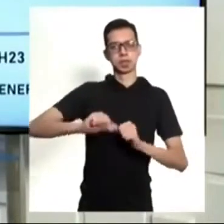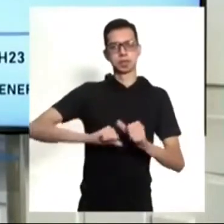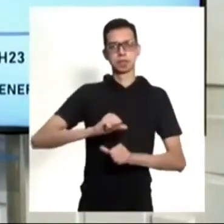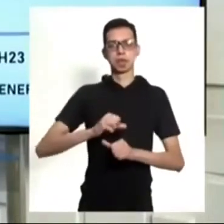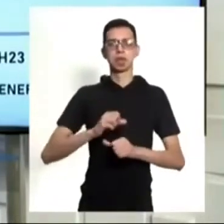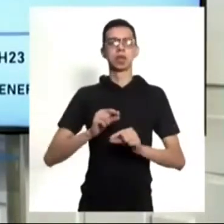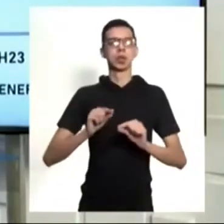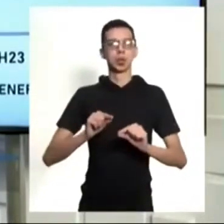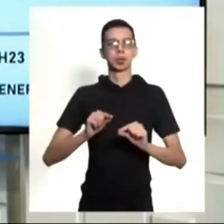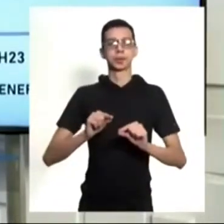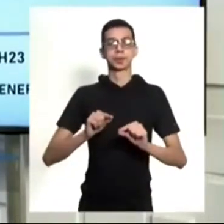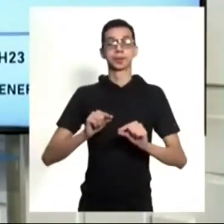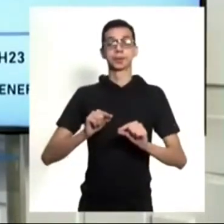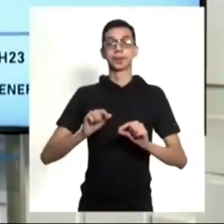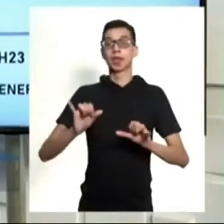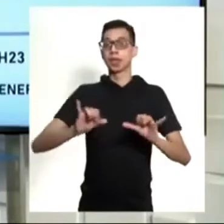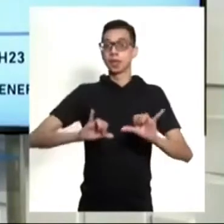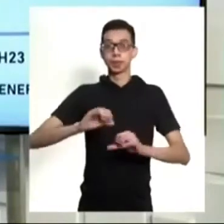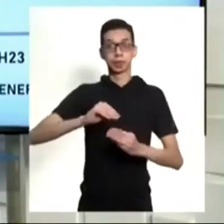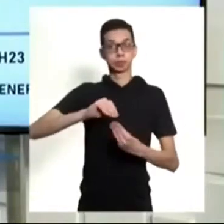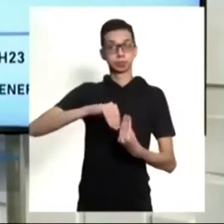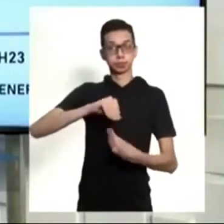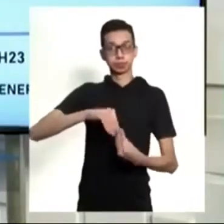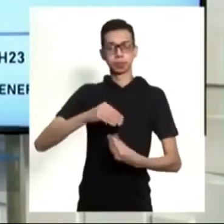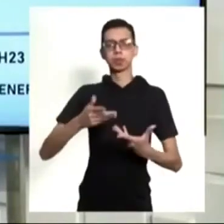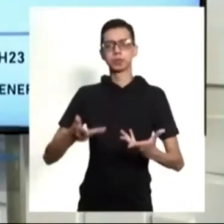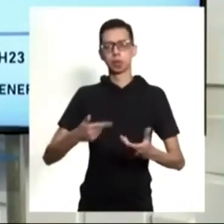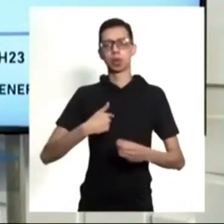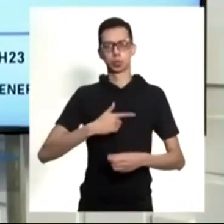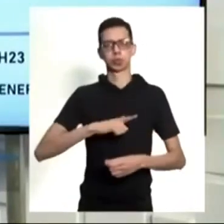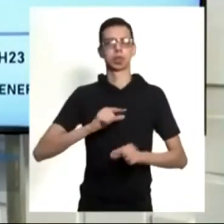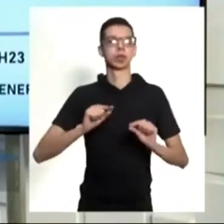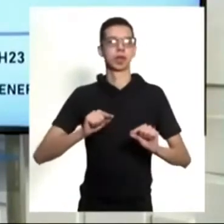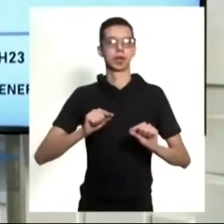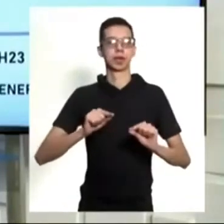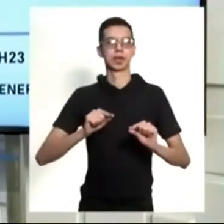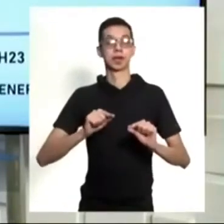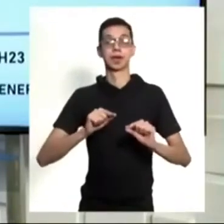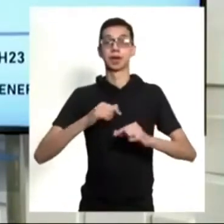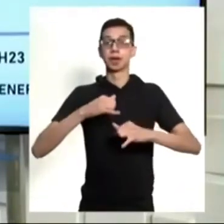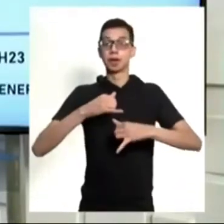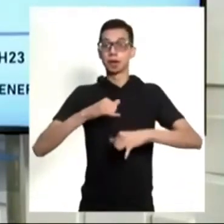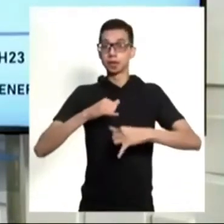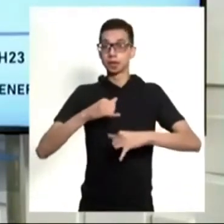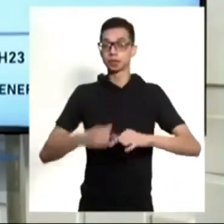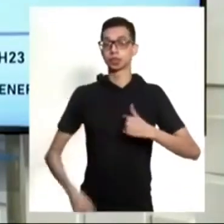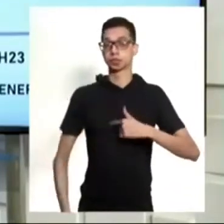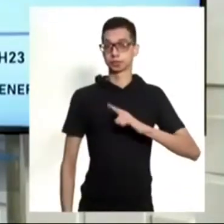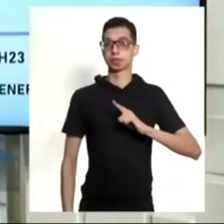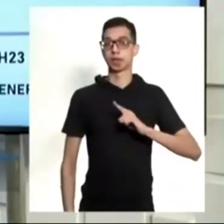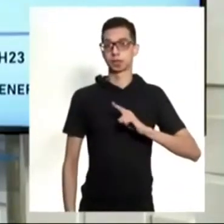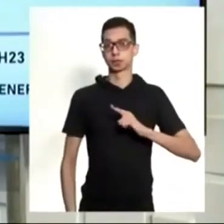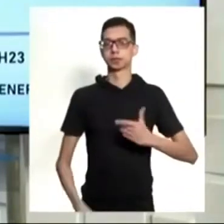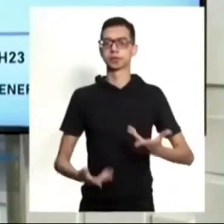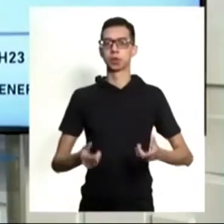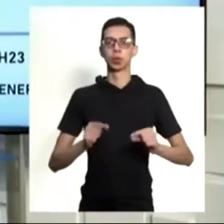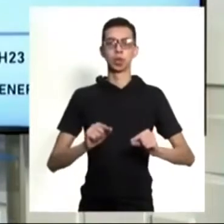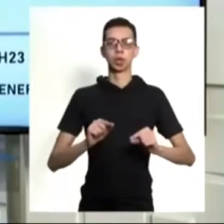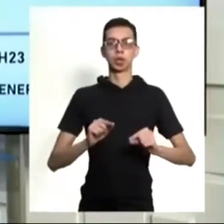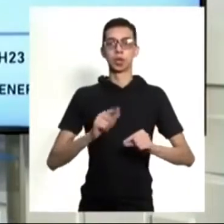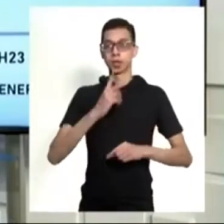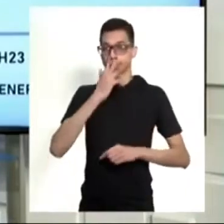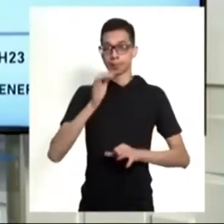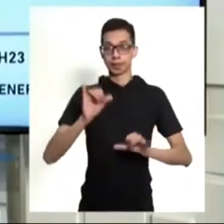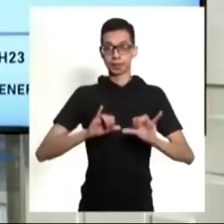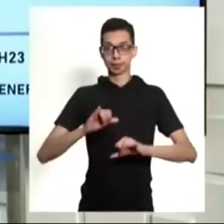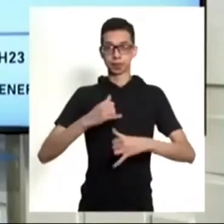química, simplesmente vai fazer com que eu tenha uma energia elétrica, uma corrente elétrica. Então eu estou transformando o que? Uma energia química em